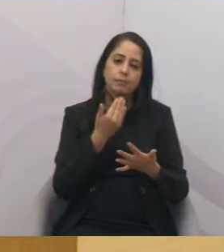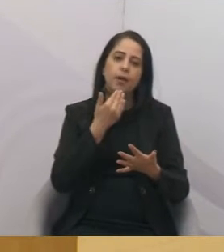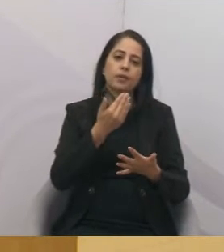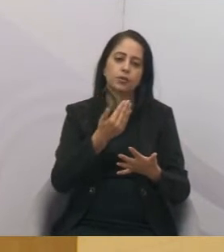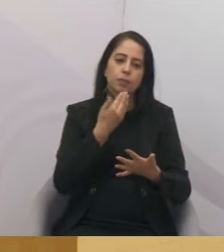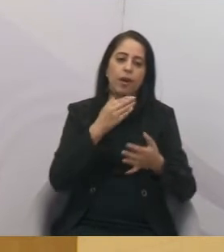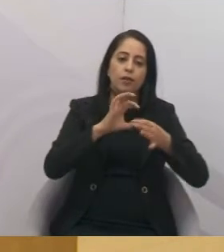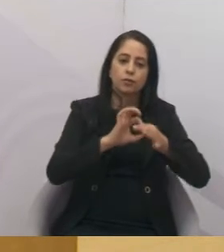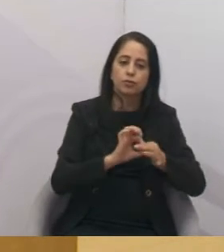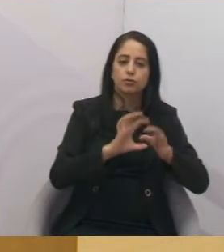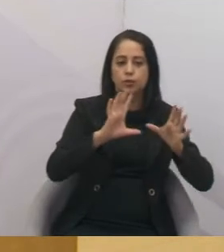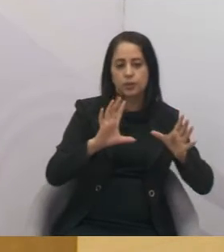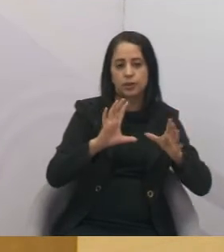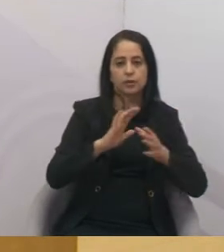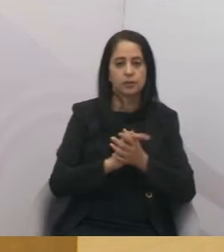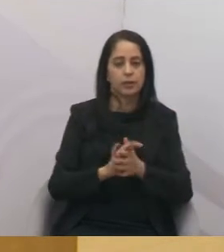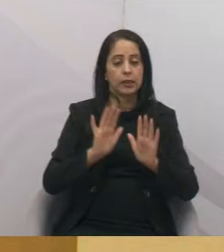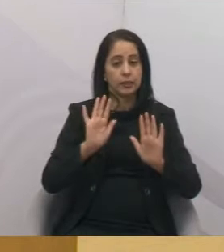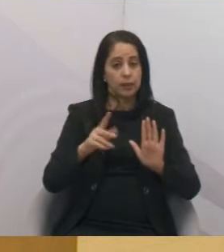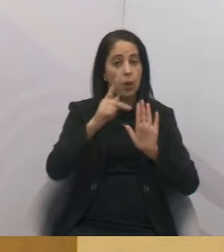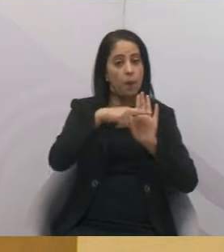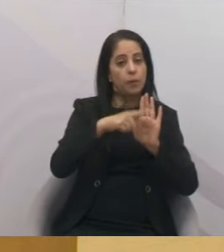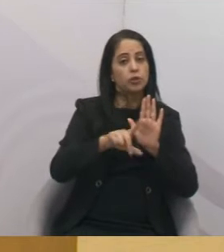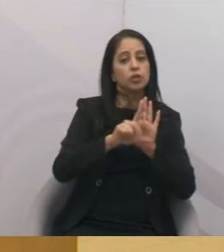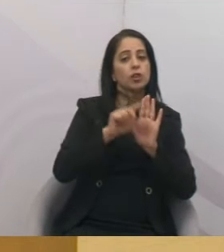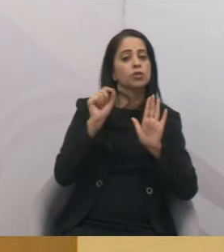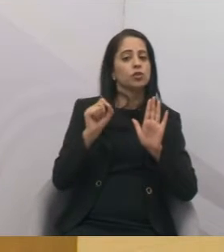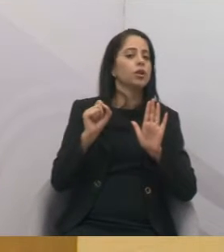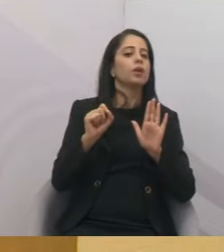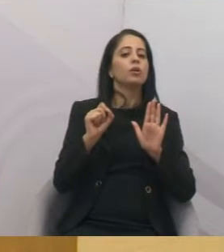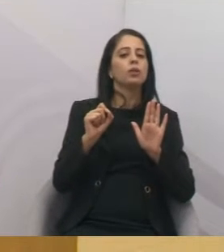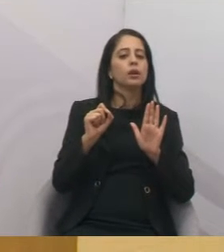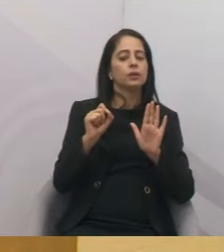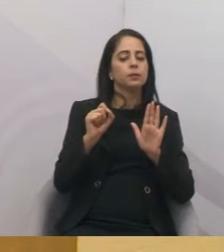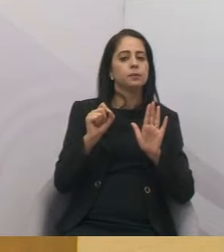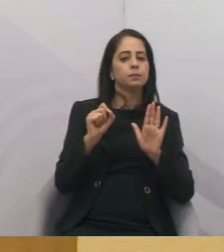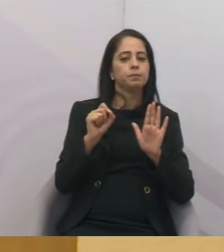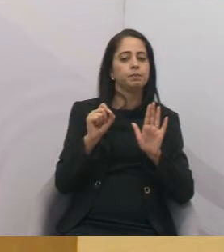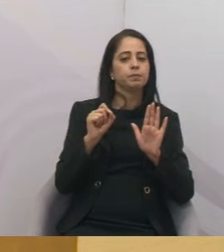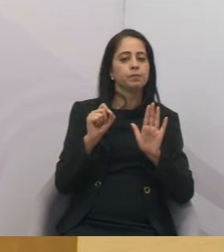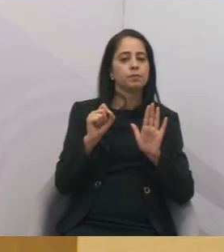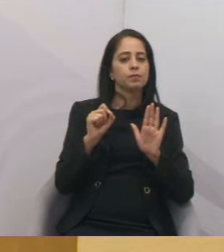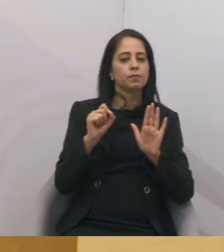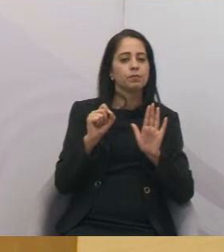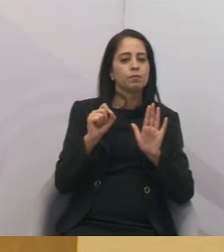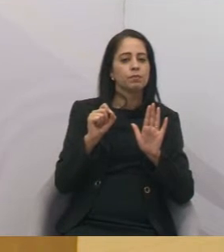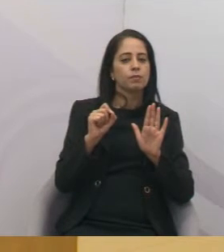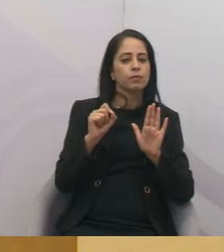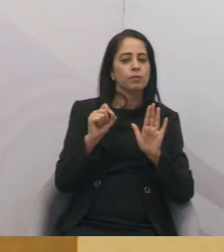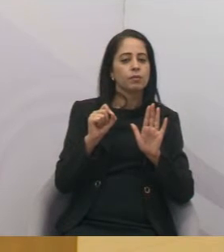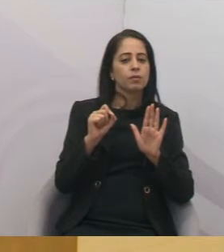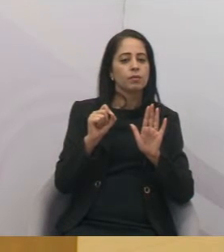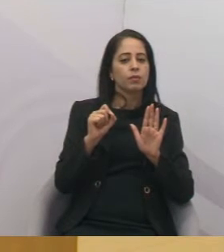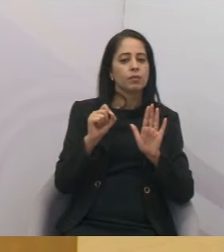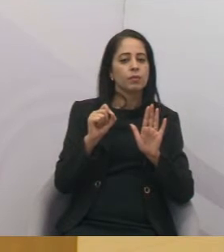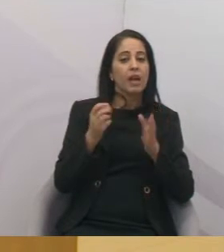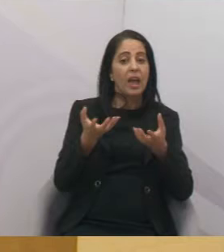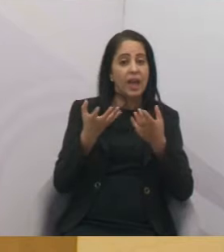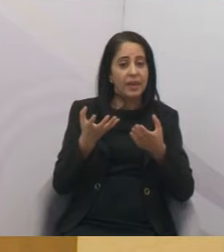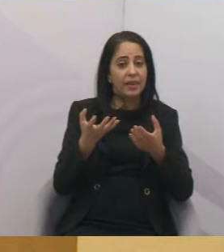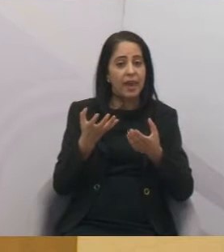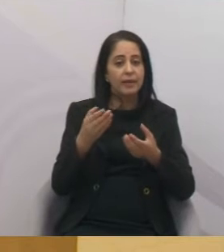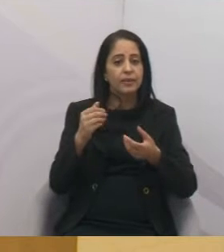licenciamento. Agora, esse projeto de lei, ela está justamente fazendo que facilite um pouquinho